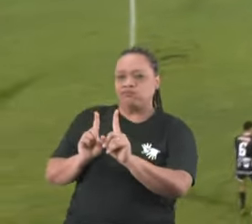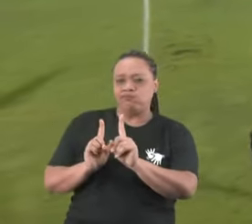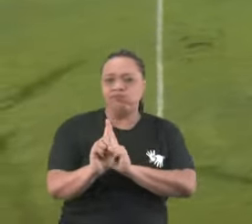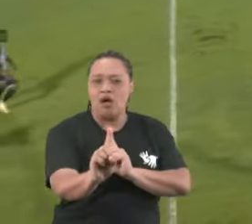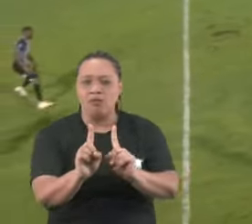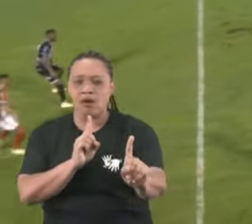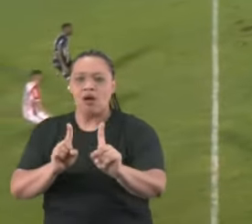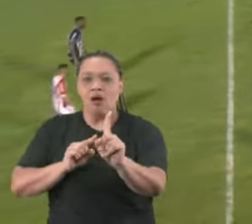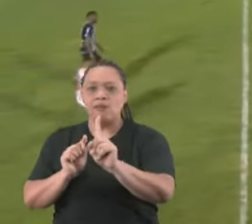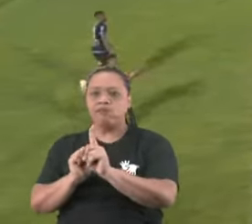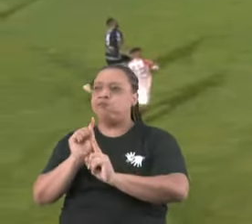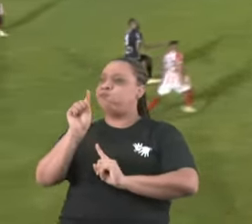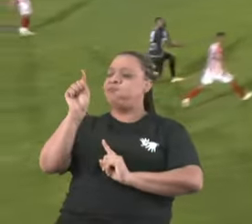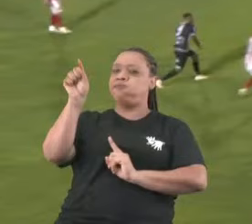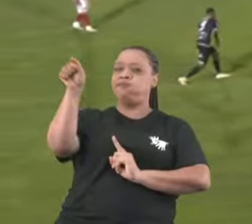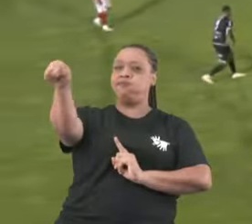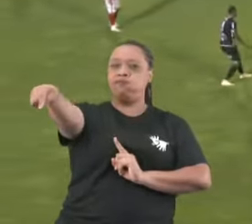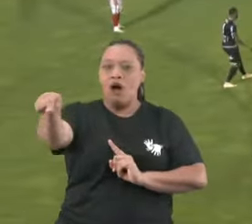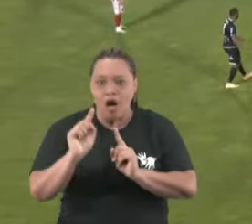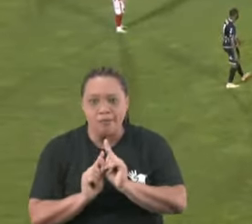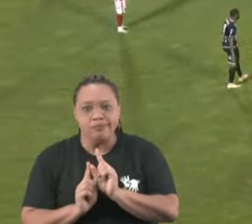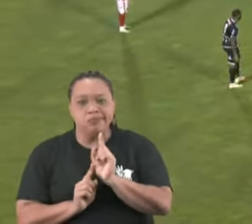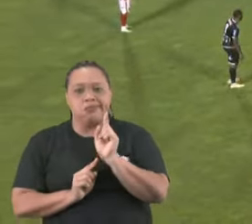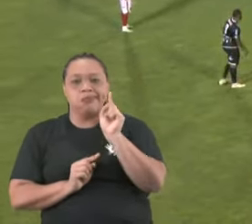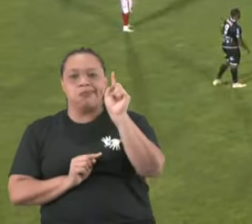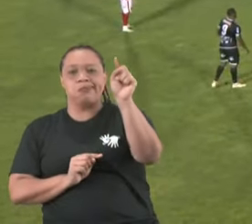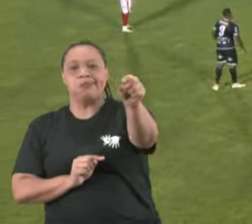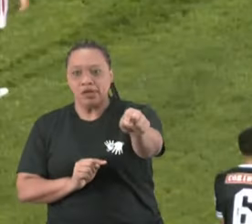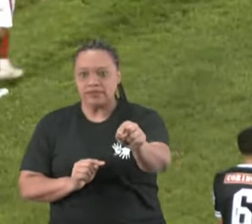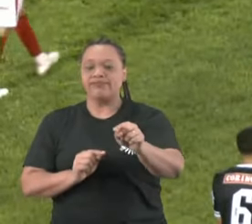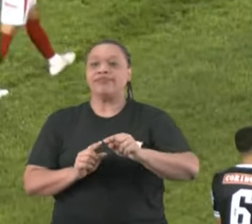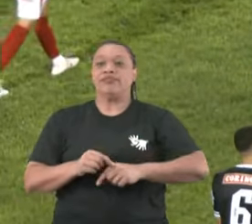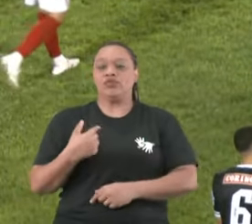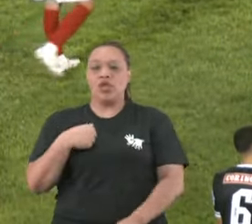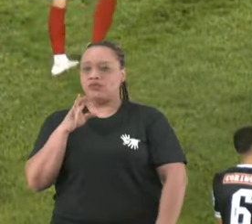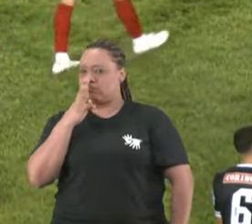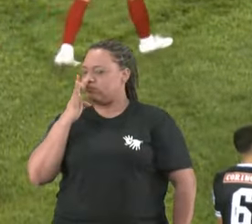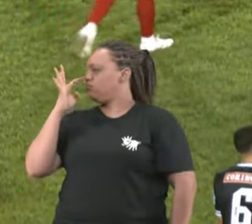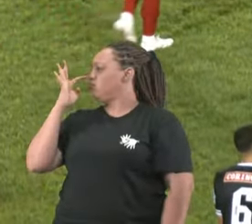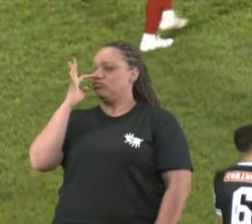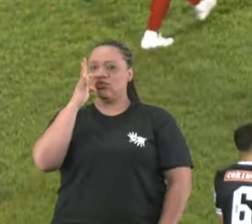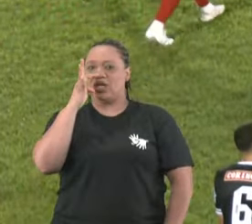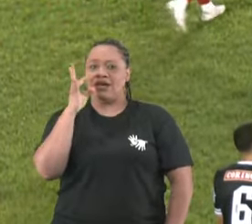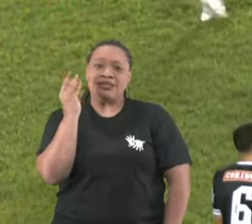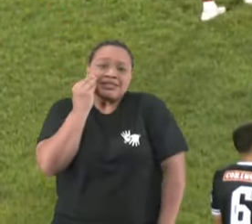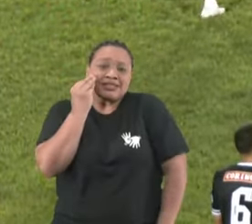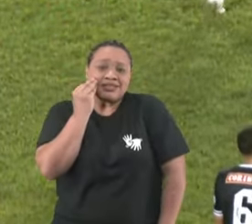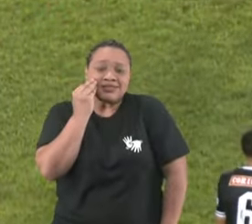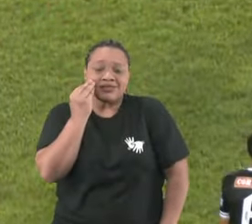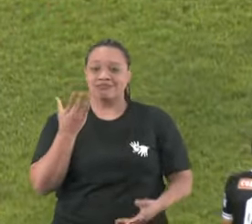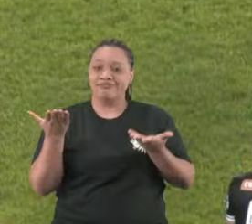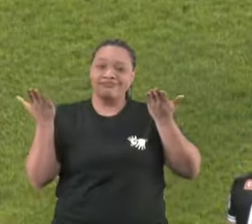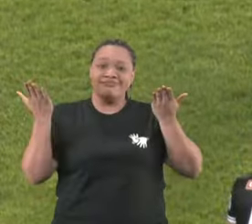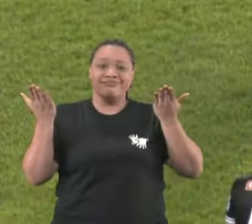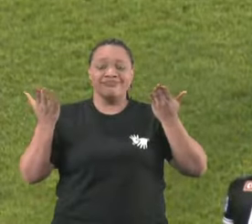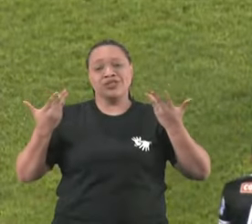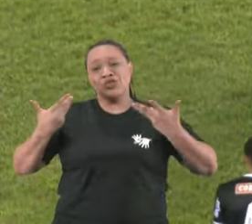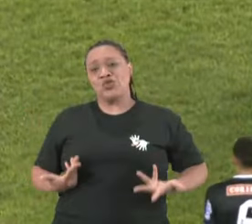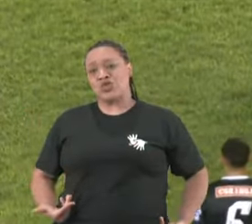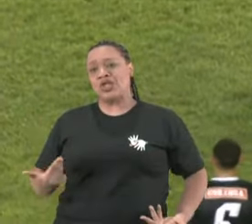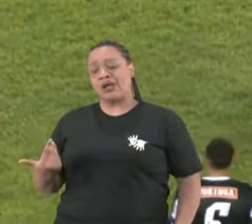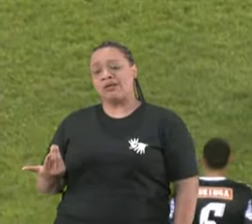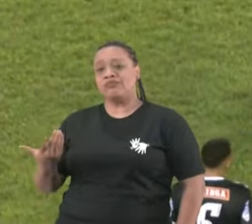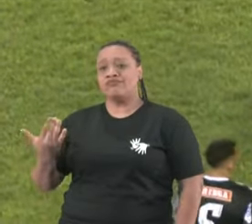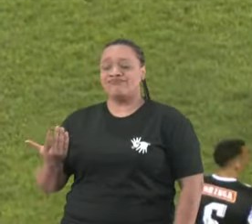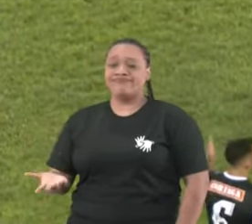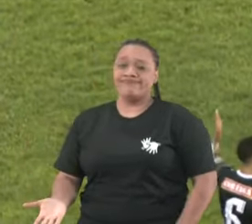bolas longas. Verdade. O Aleph olhou e disse, eu tentei não ser moleque, mas errou